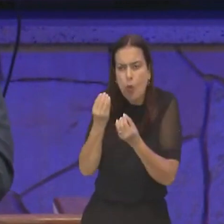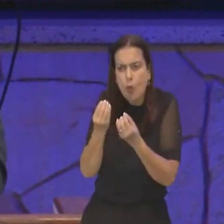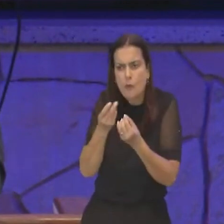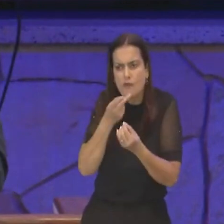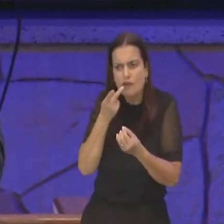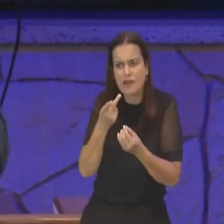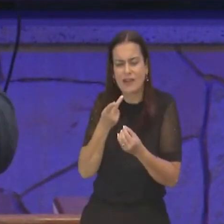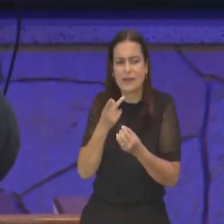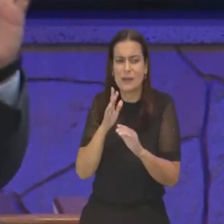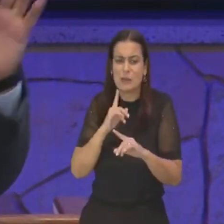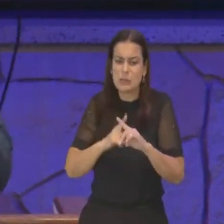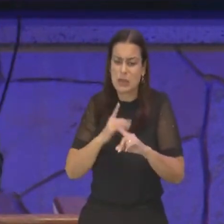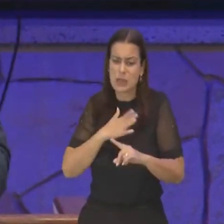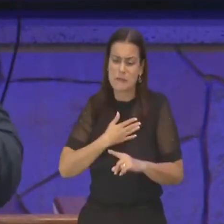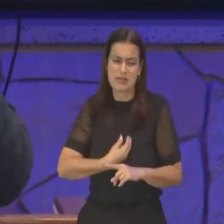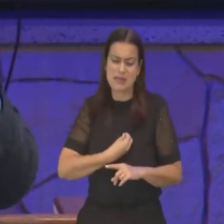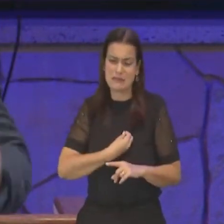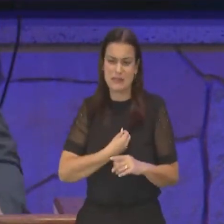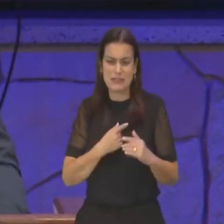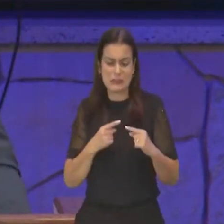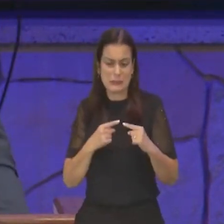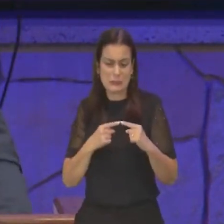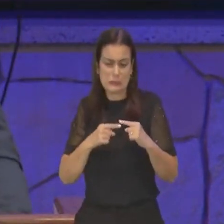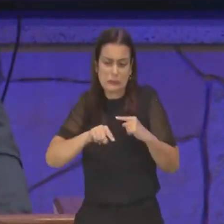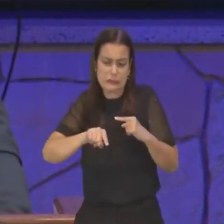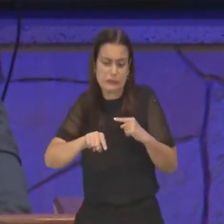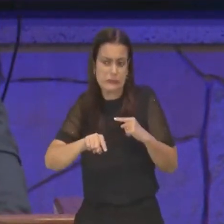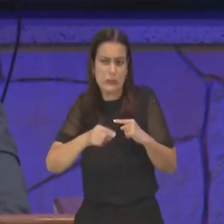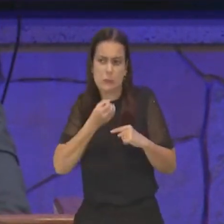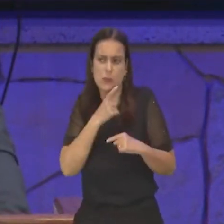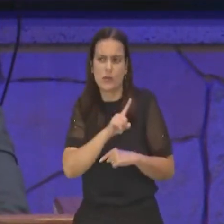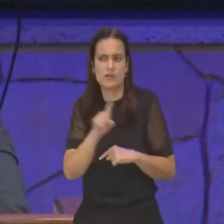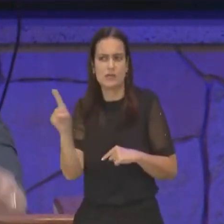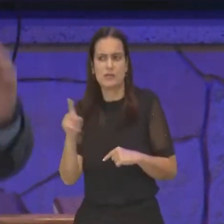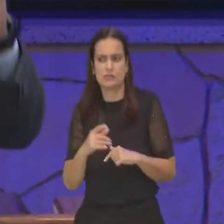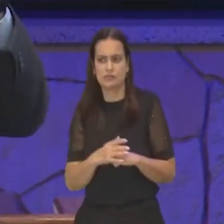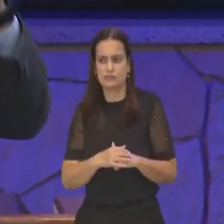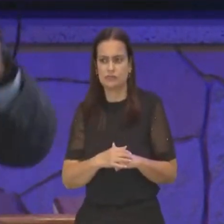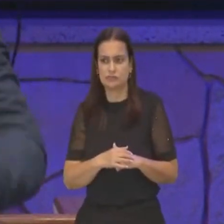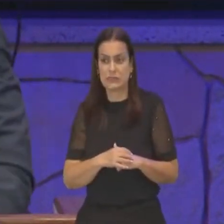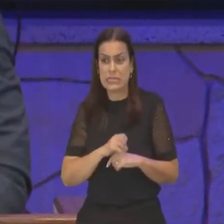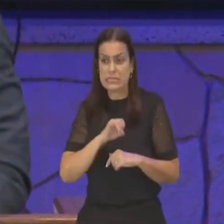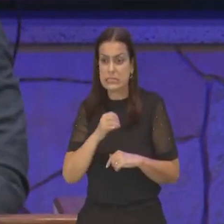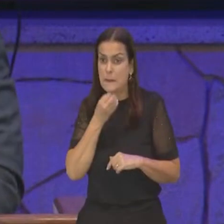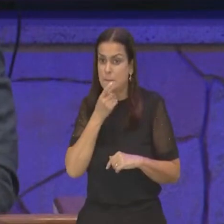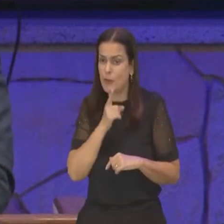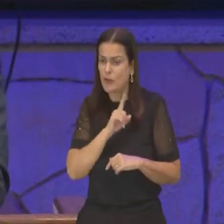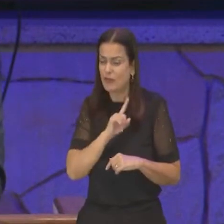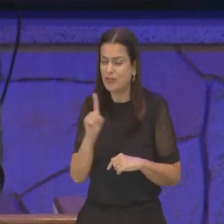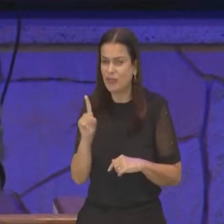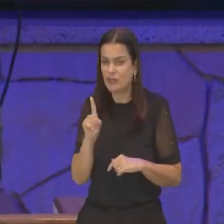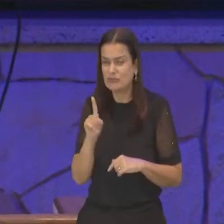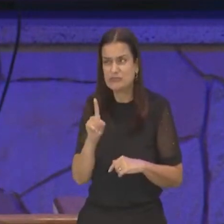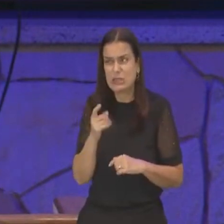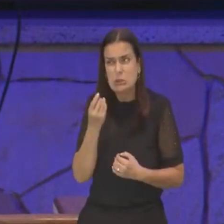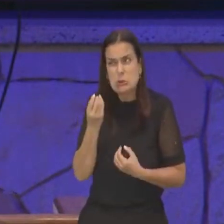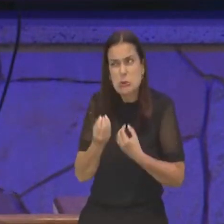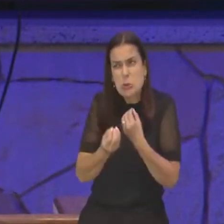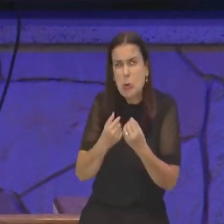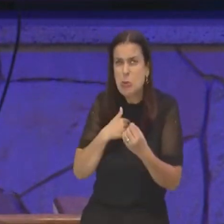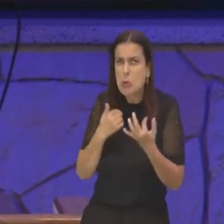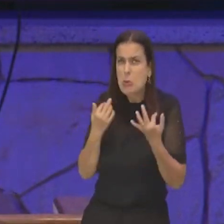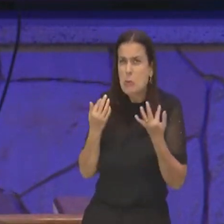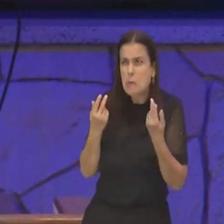a minha vida não está tão boa assim. E se não está tão boa assim, você